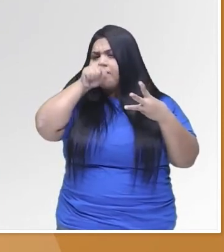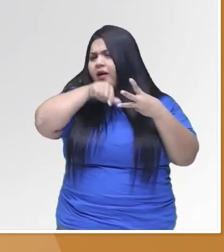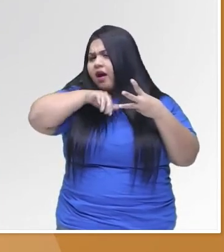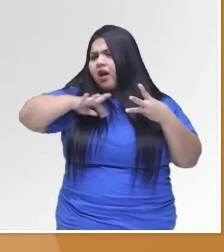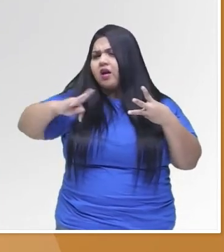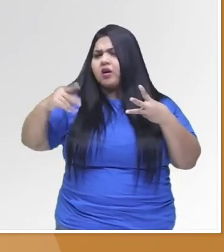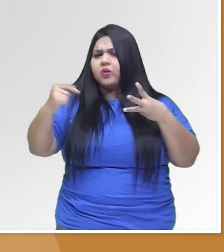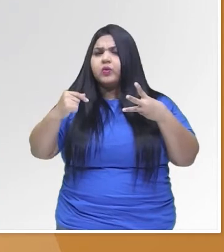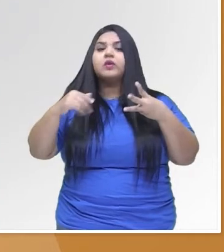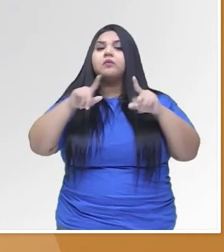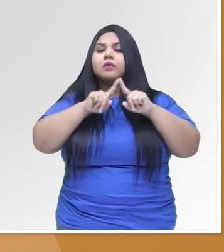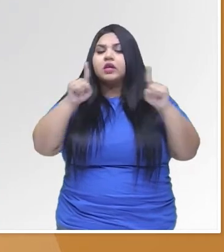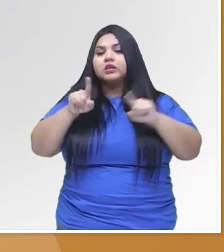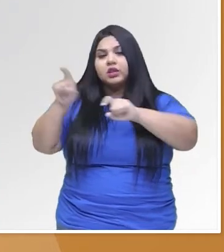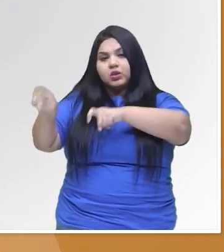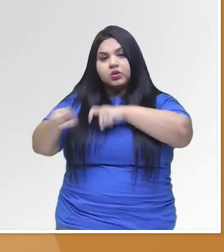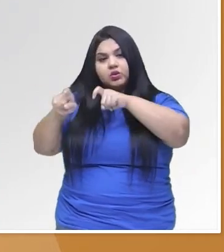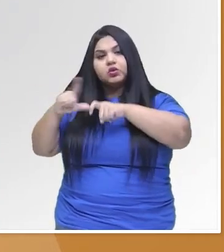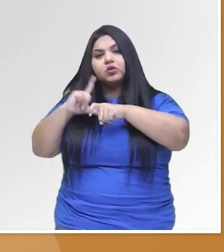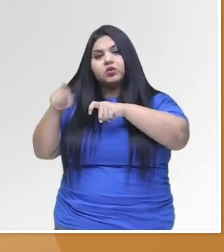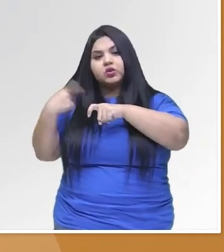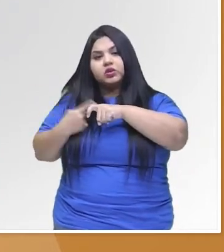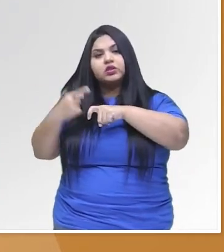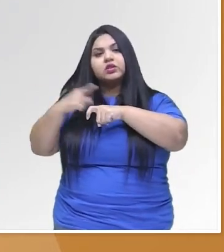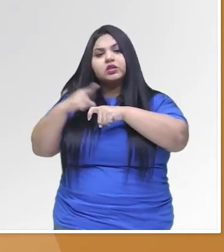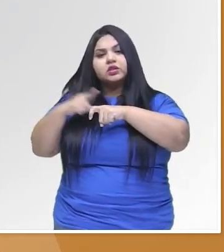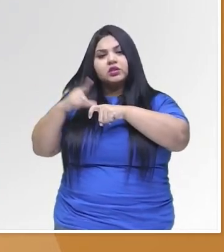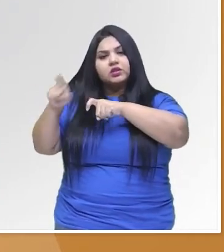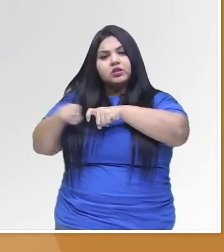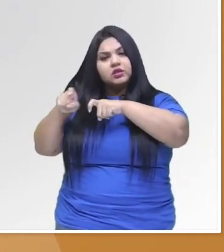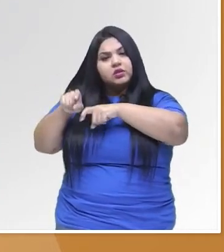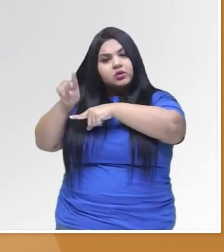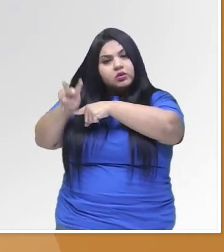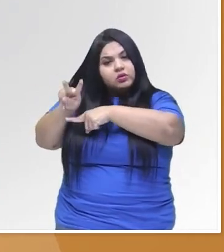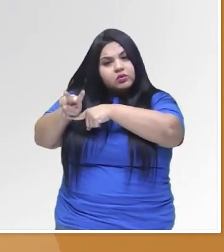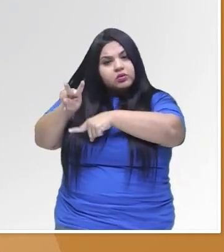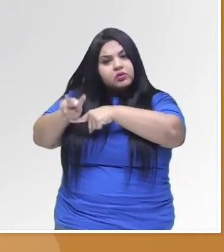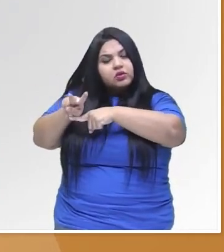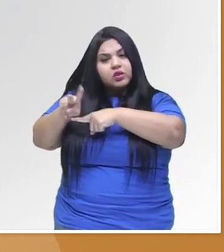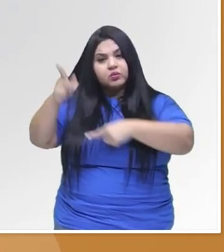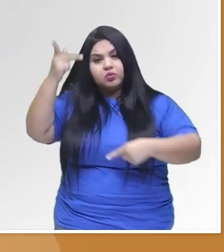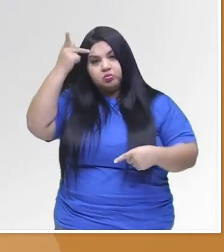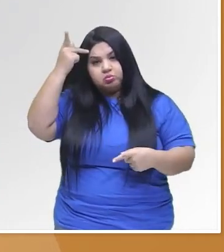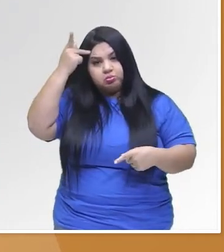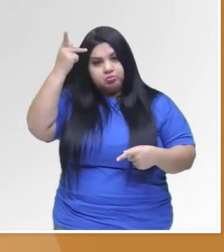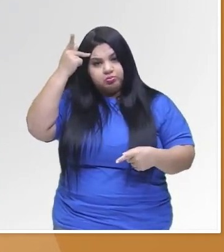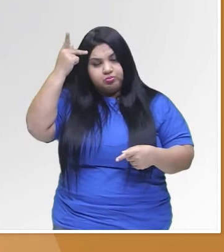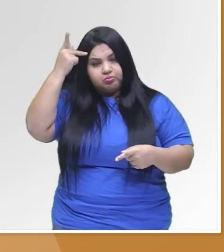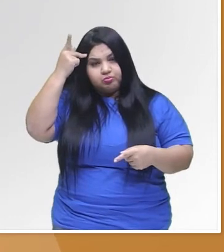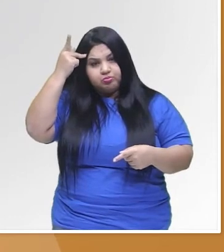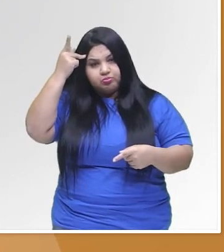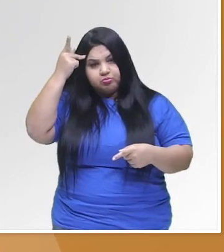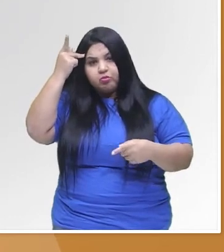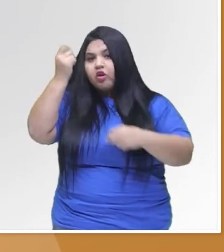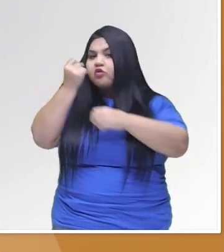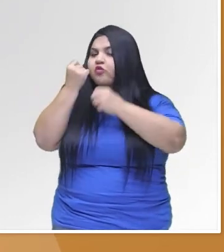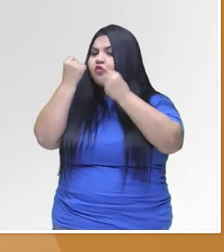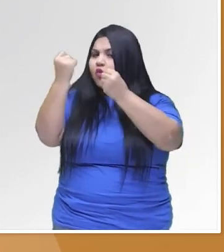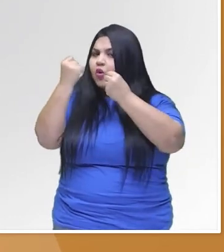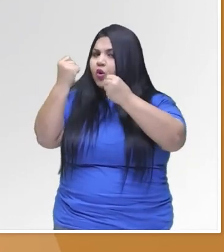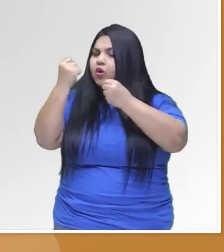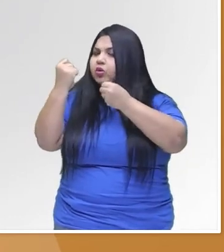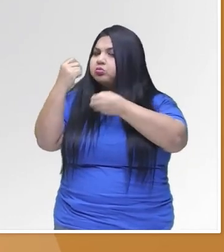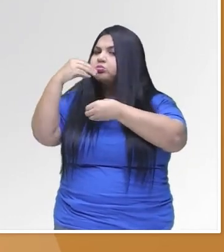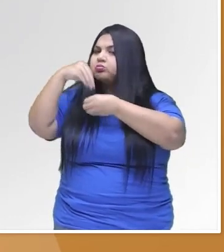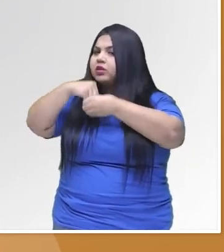Já na agricultura, nós temos a prática agrícola concentrada no estado de São Paulo, tá? São Paulo produz